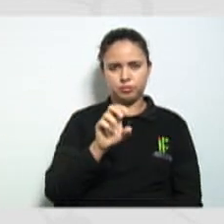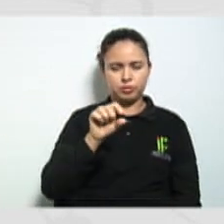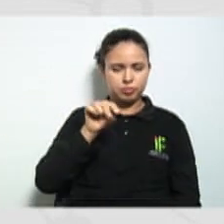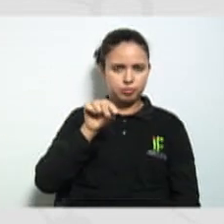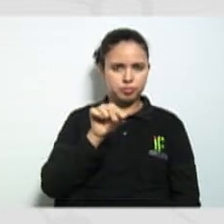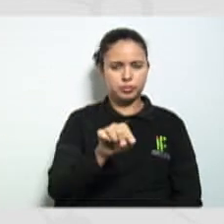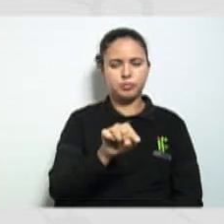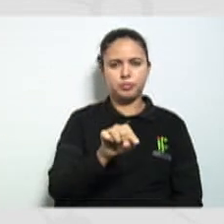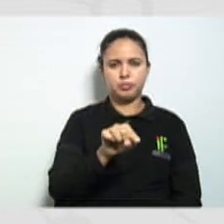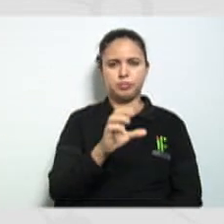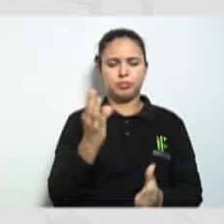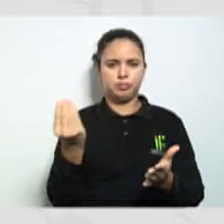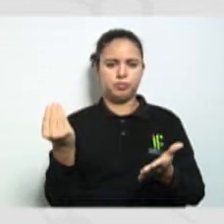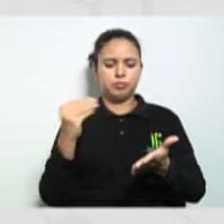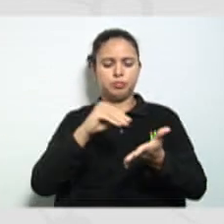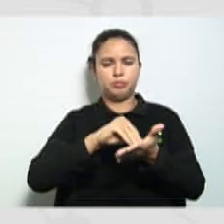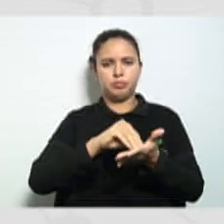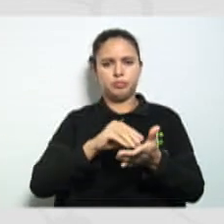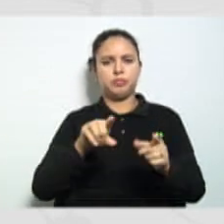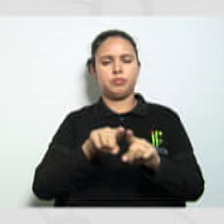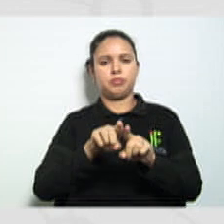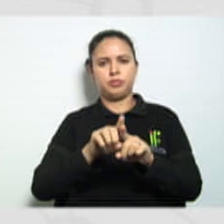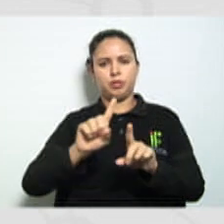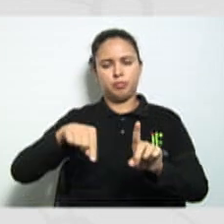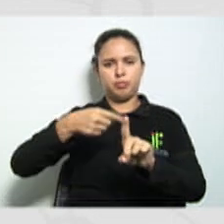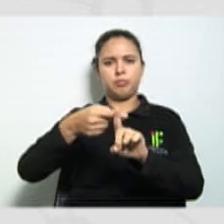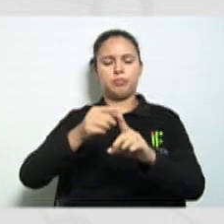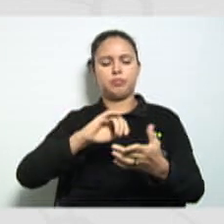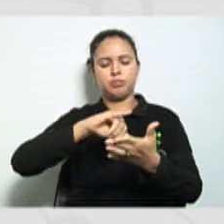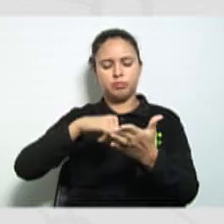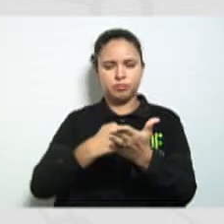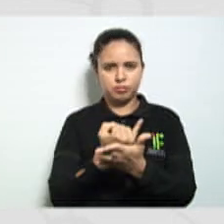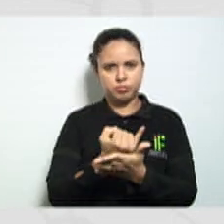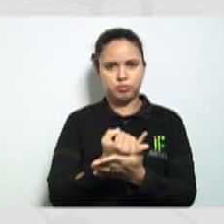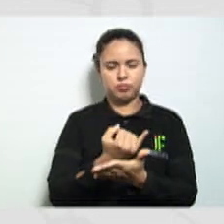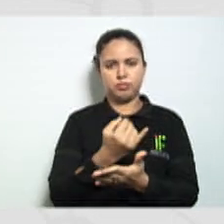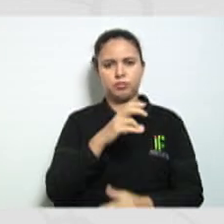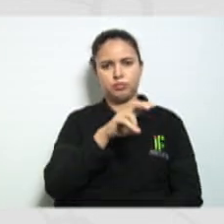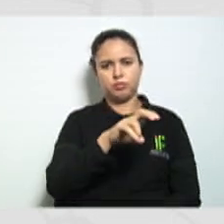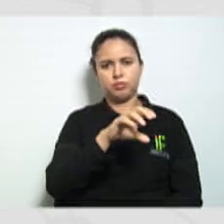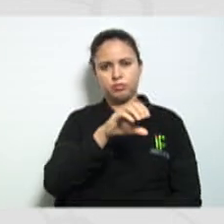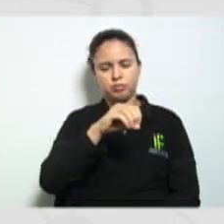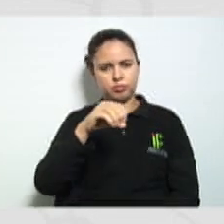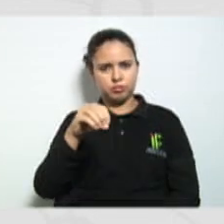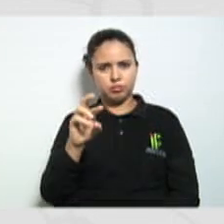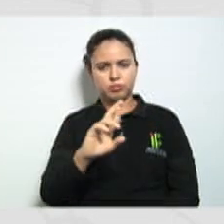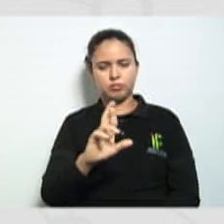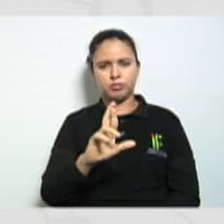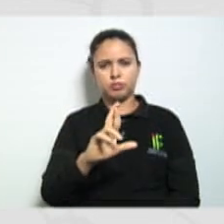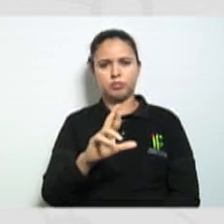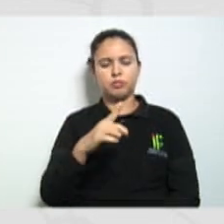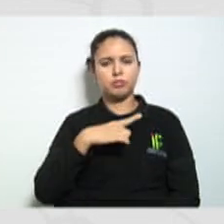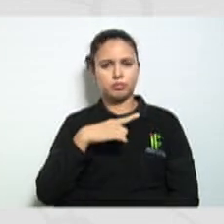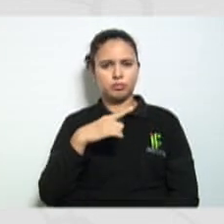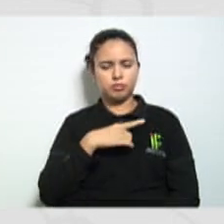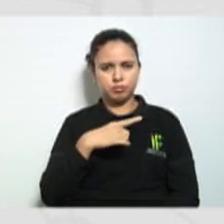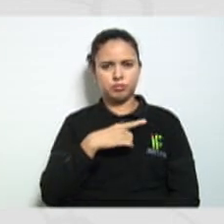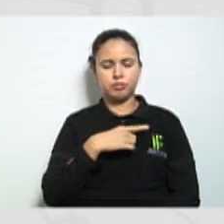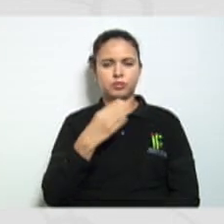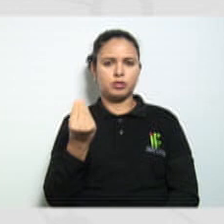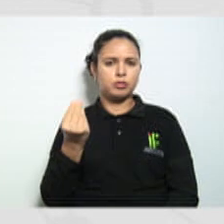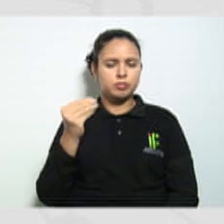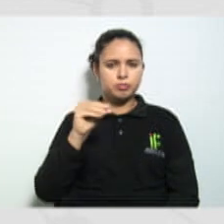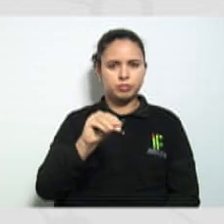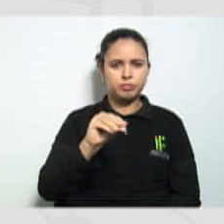estava lançado lá 5 mil. E juros ativos de R$500. Então, nós temos no lançamento